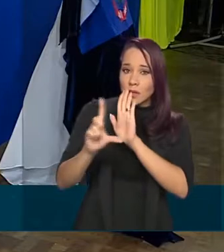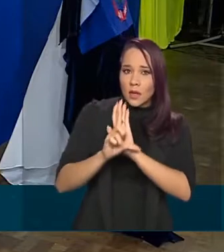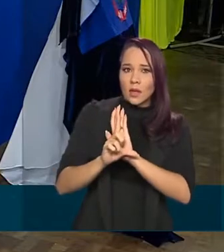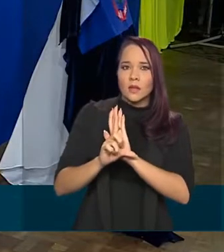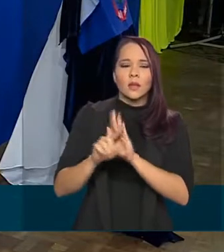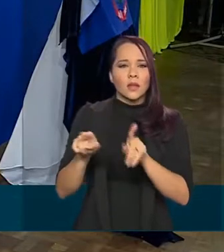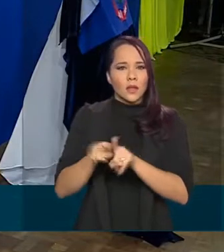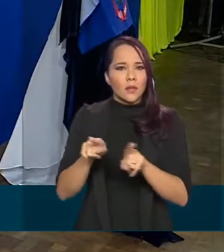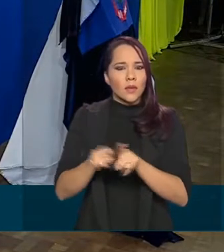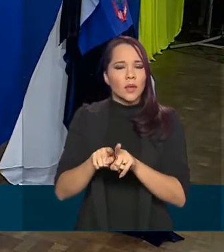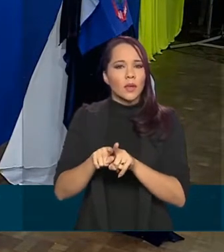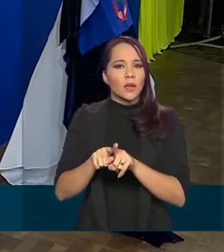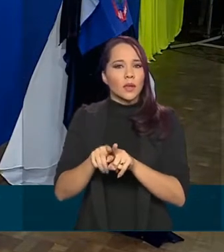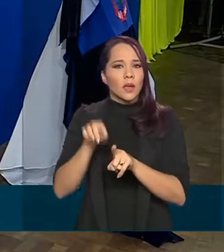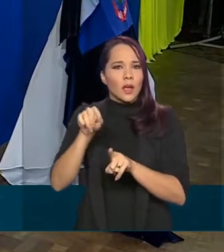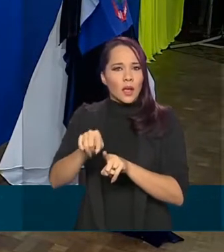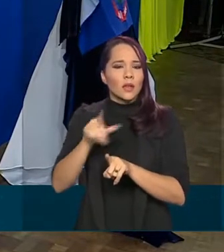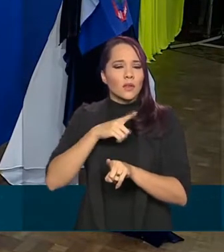ao